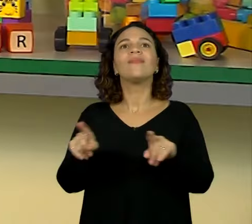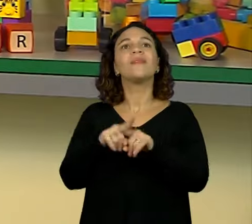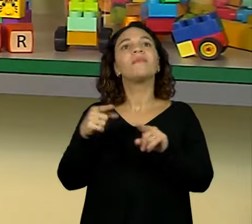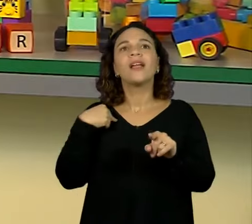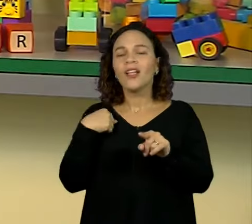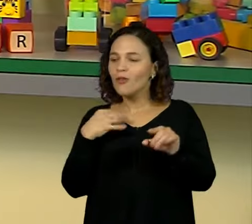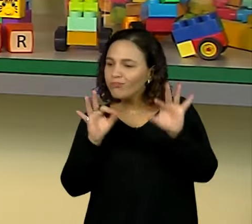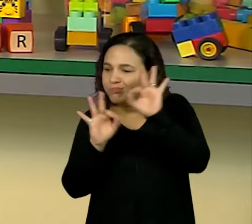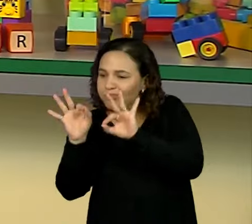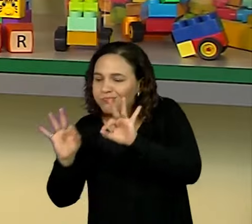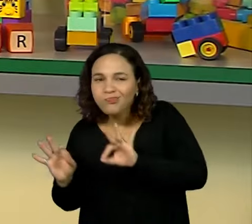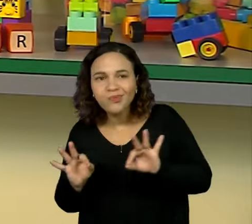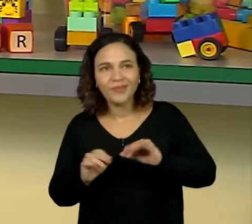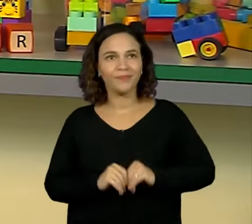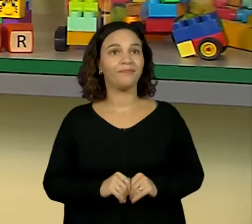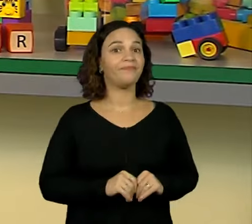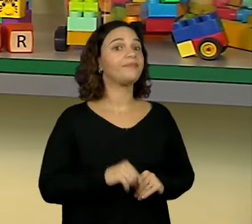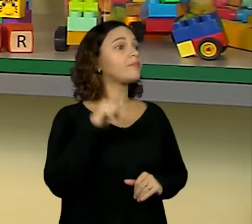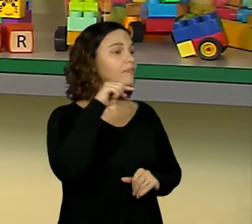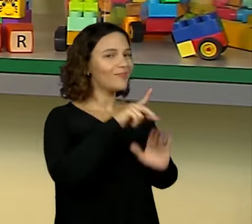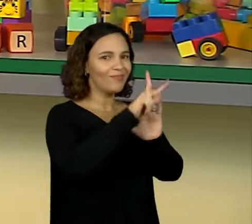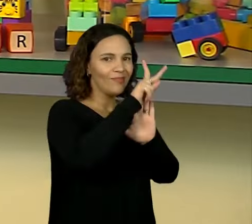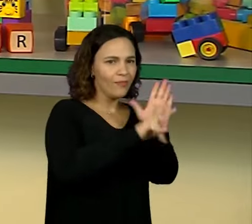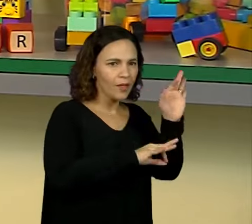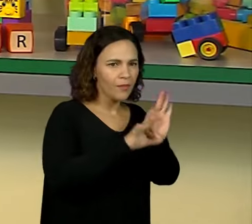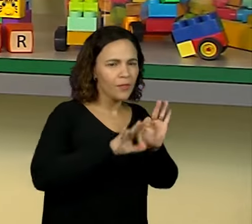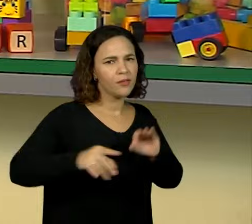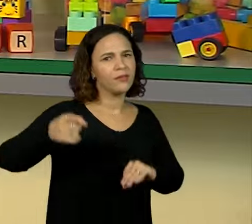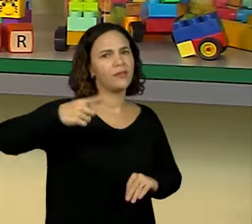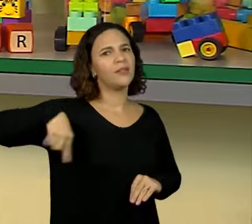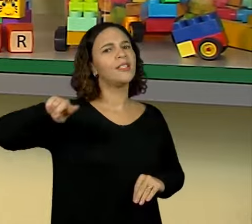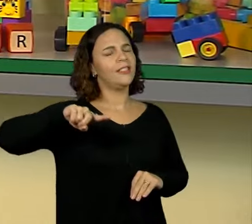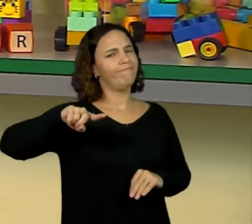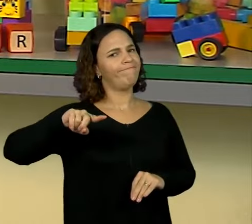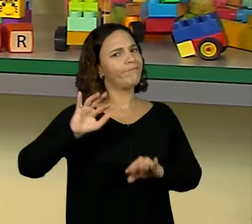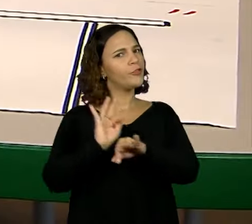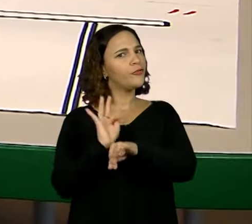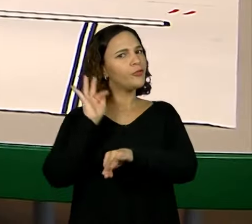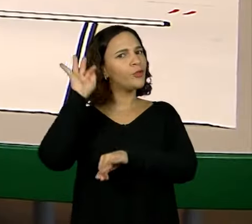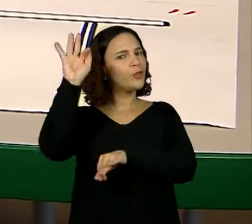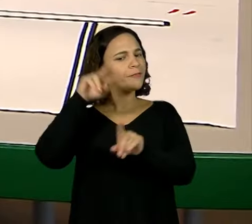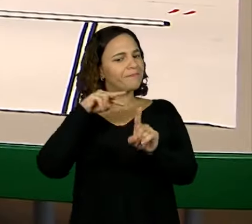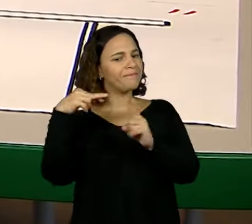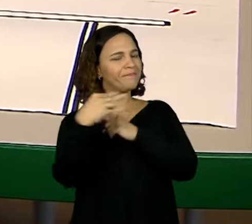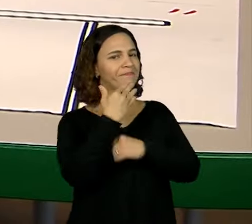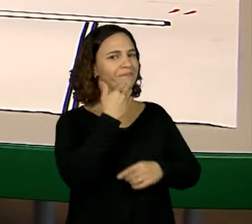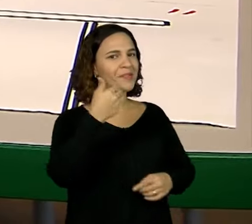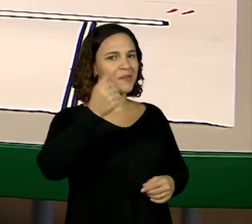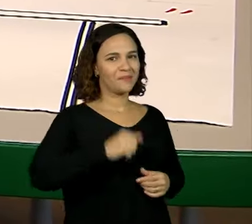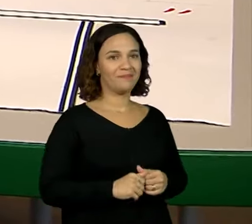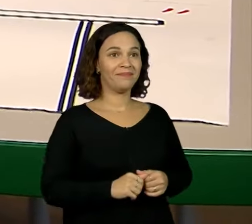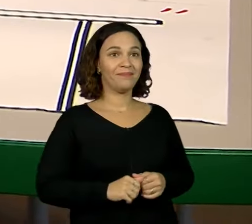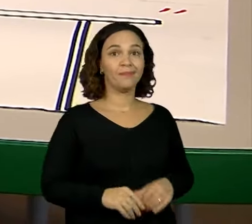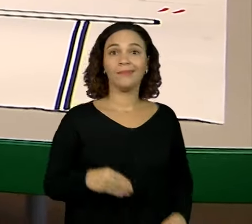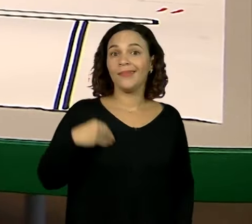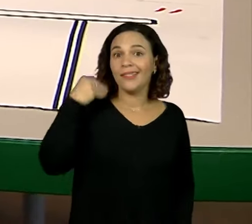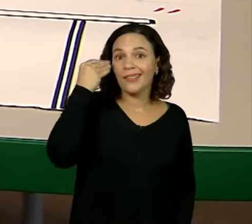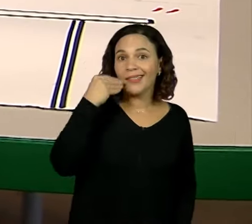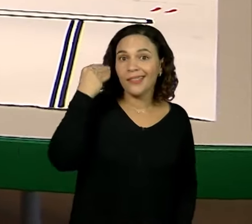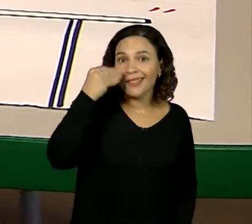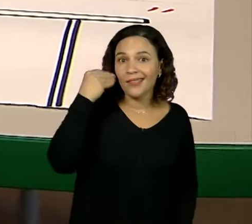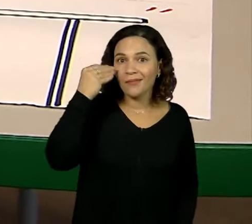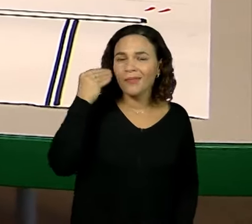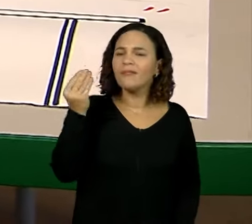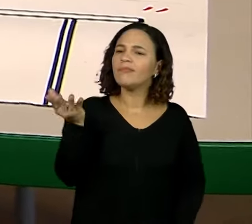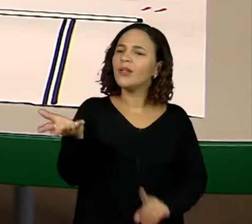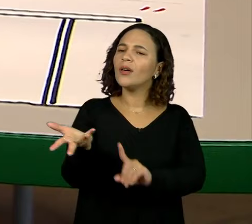esse projeto, elas com certeza terão uma perspectiva melhor aí do futuro. Uma experiência que é um convite